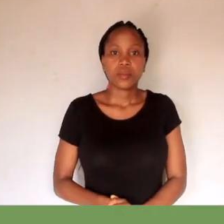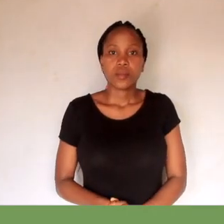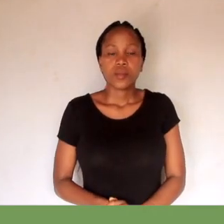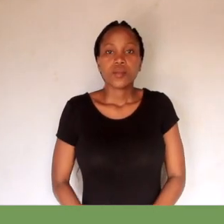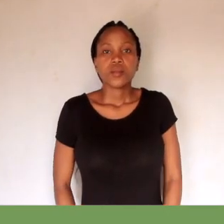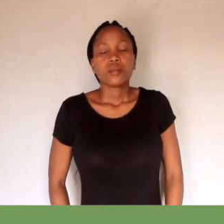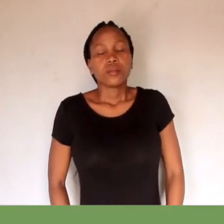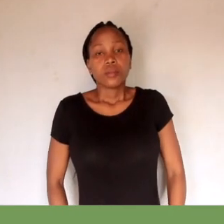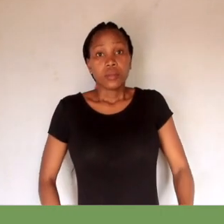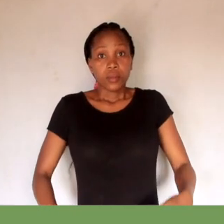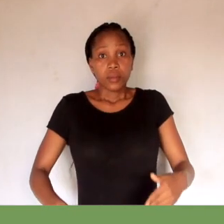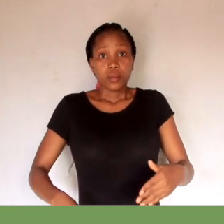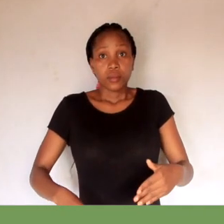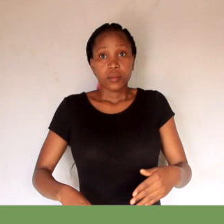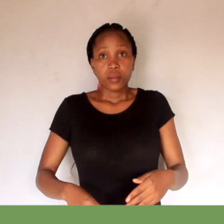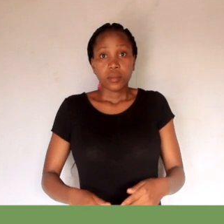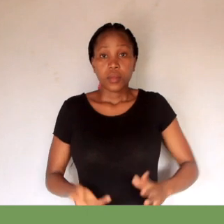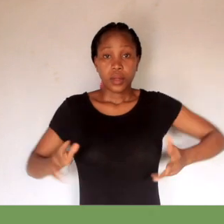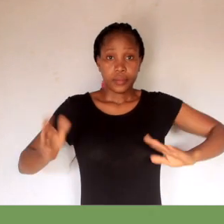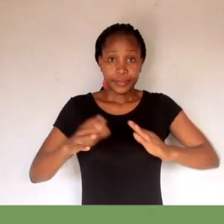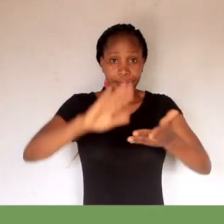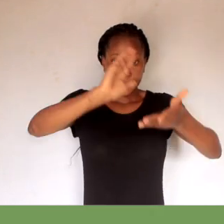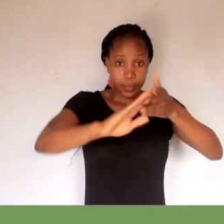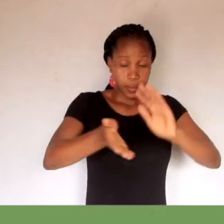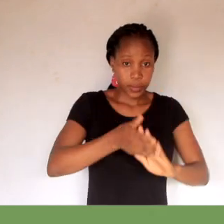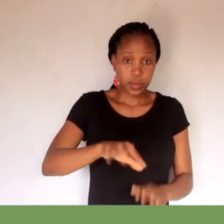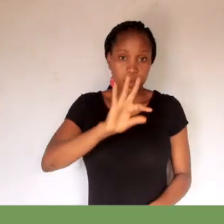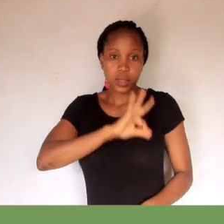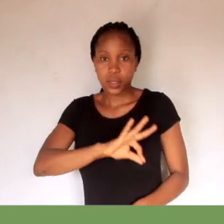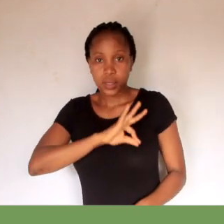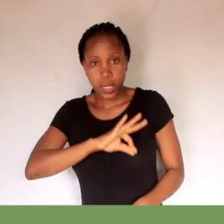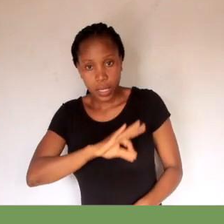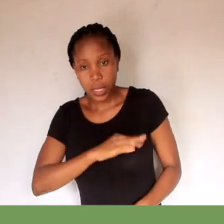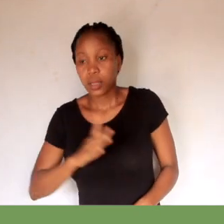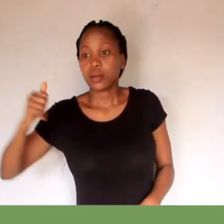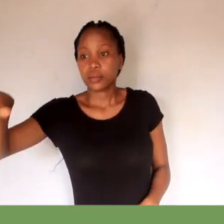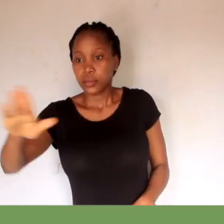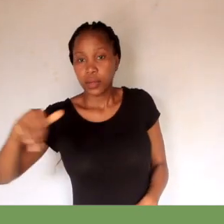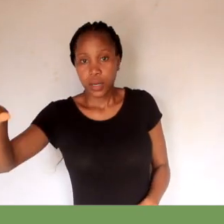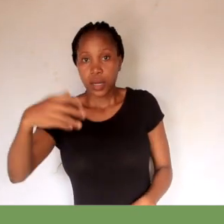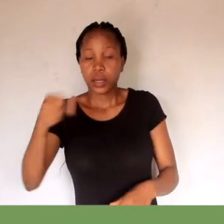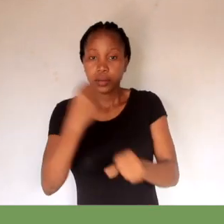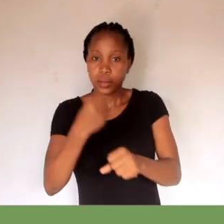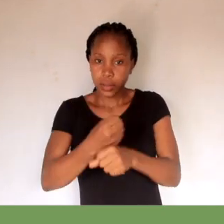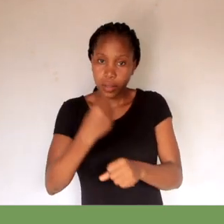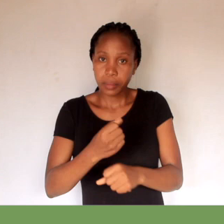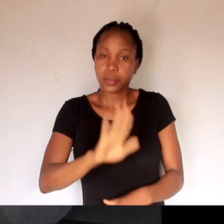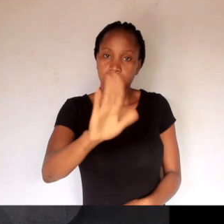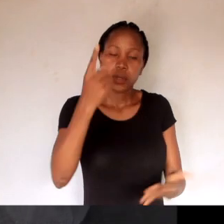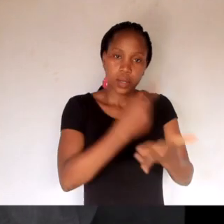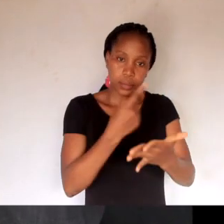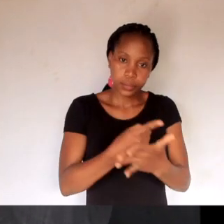dos professores, melhorar as condições não só em termos salariais, mas o próprio ambiente de trabalho do professor também é muito